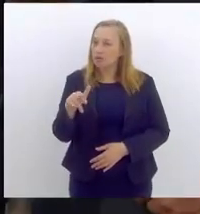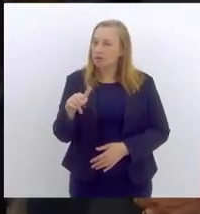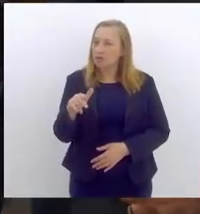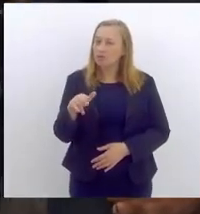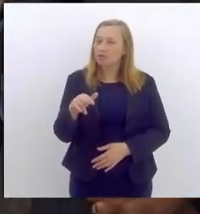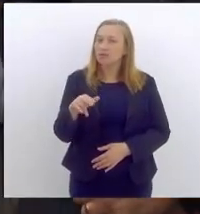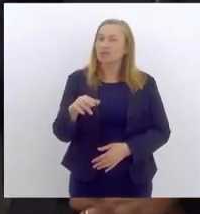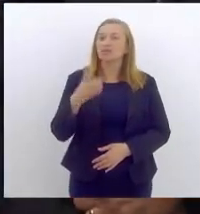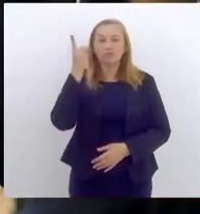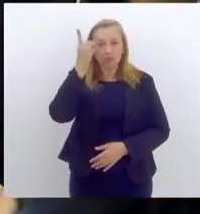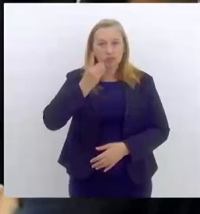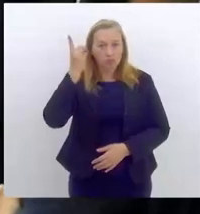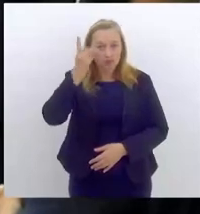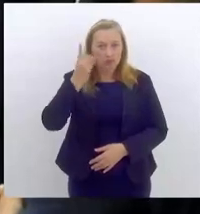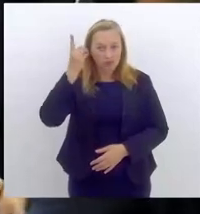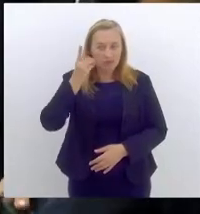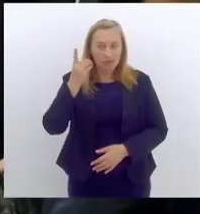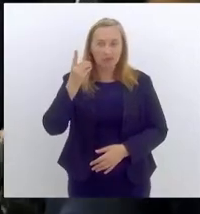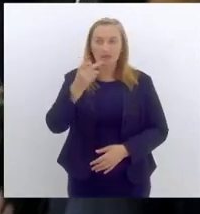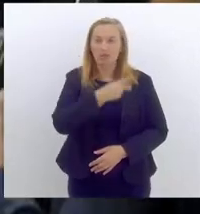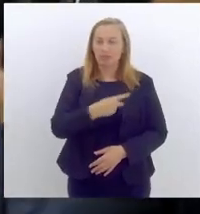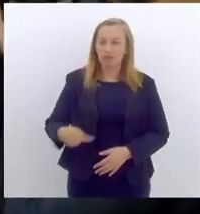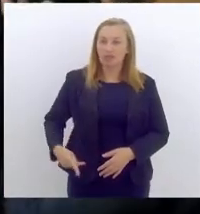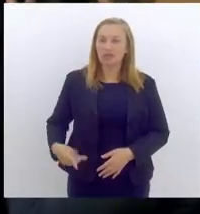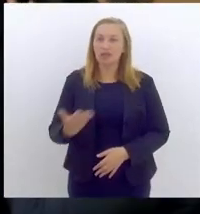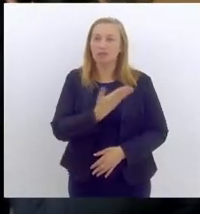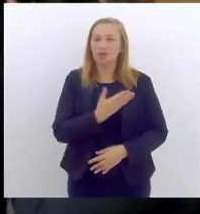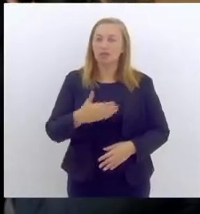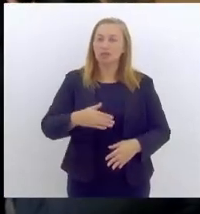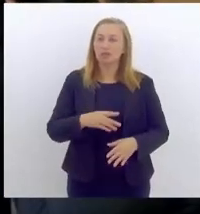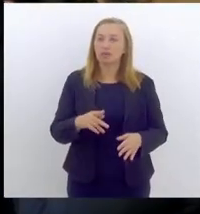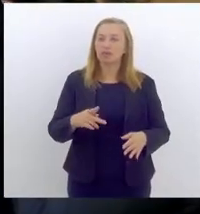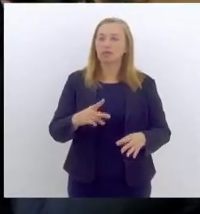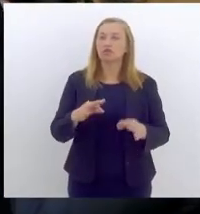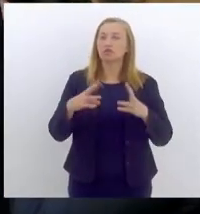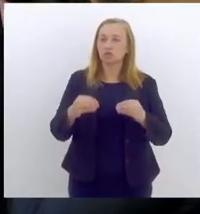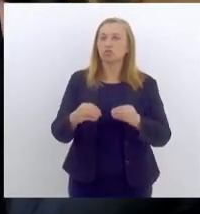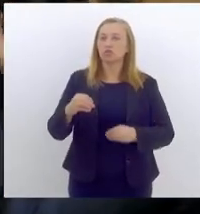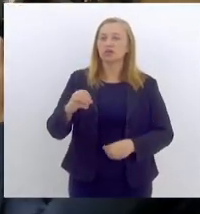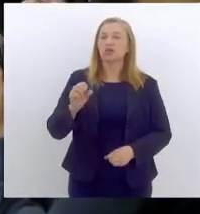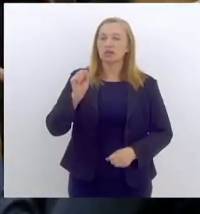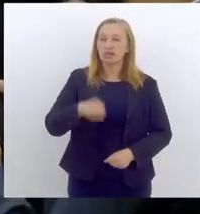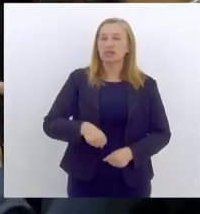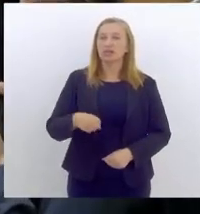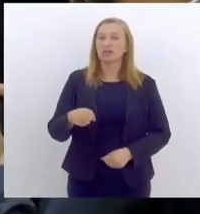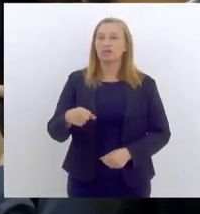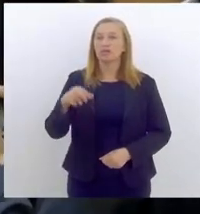um deputado, presidente, amigo de todos. Sim, Rodrigo Bacelar.